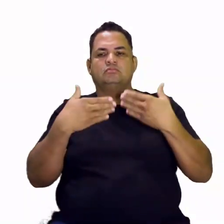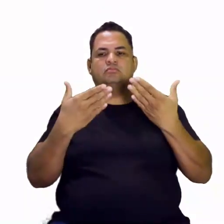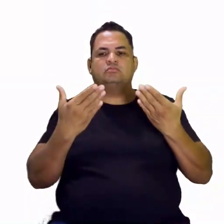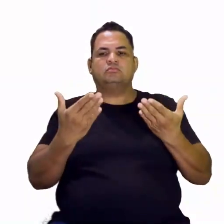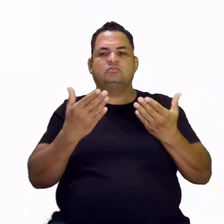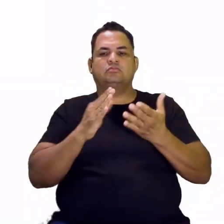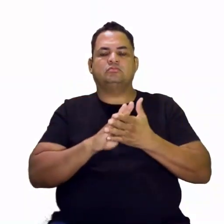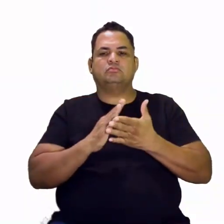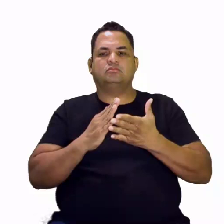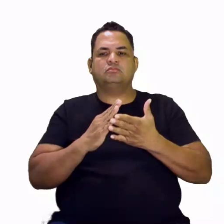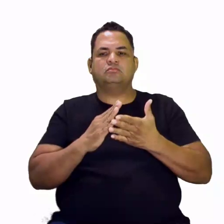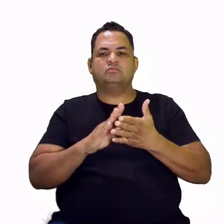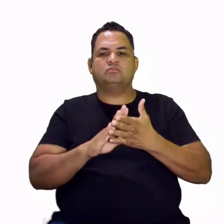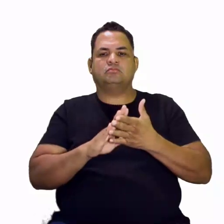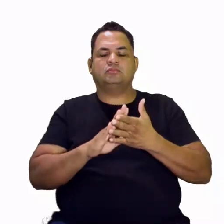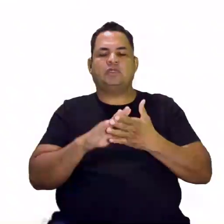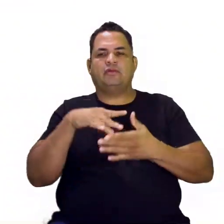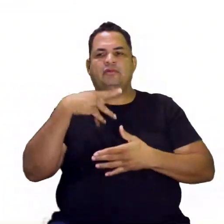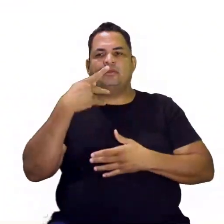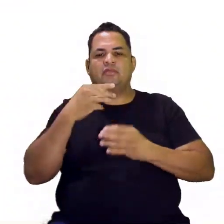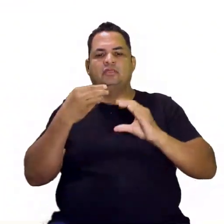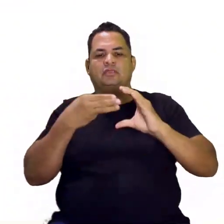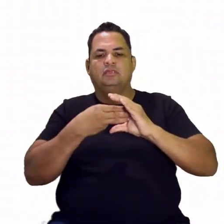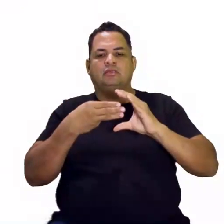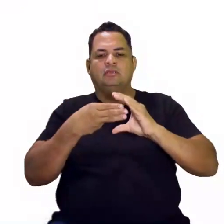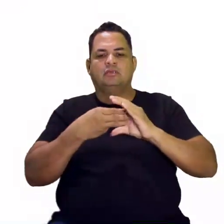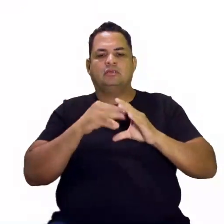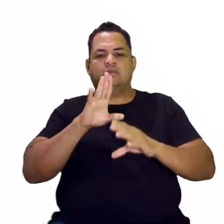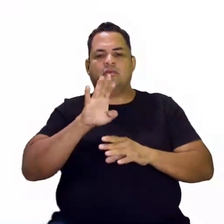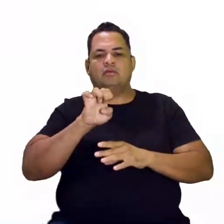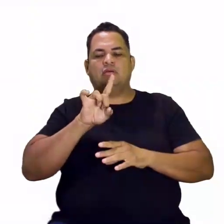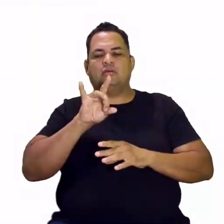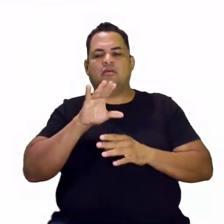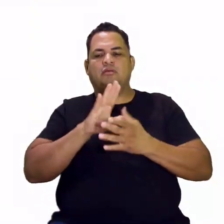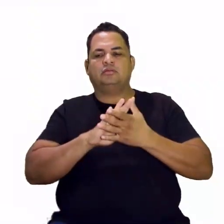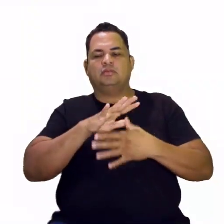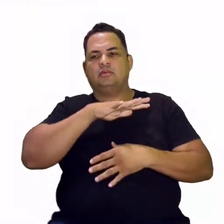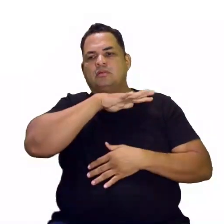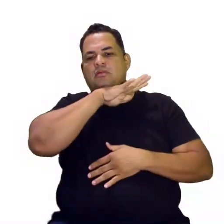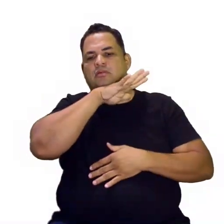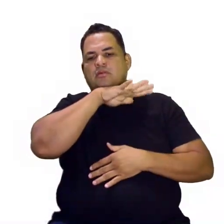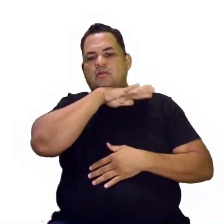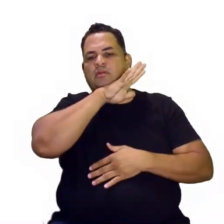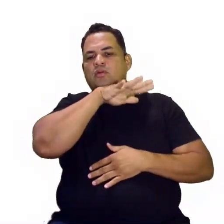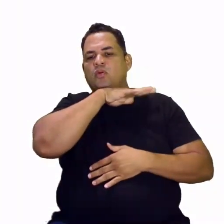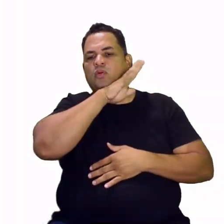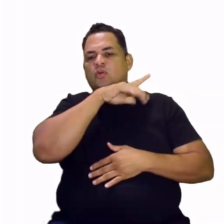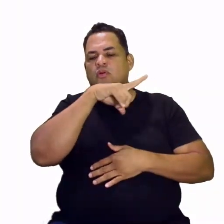fala da célula eucarionte animal, nós vamos ter as